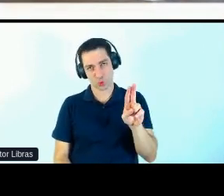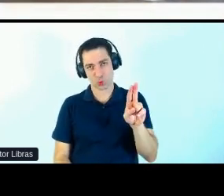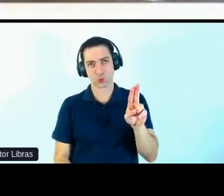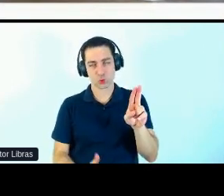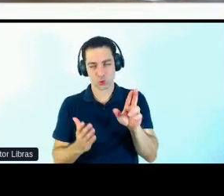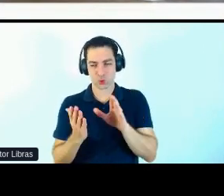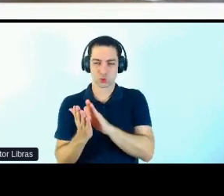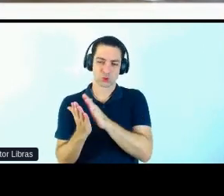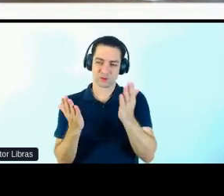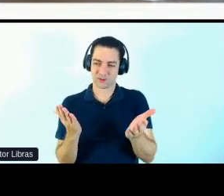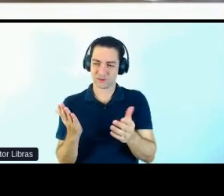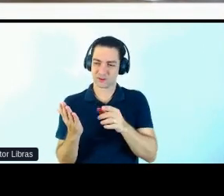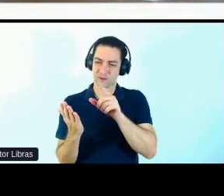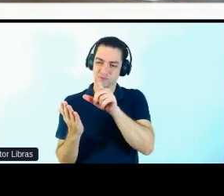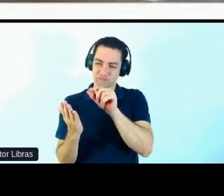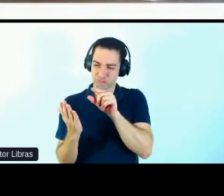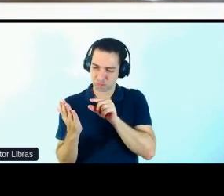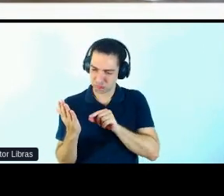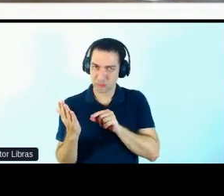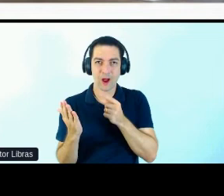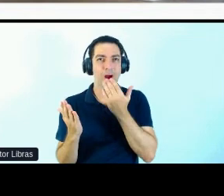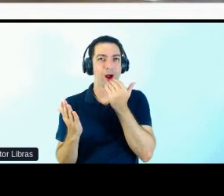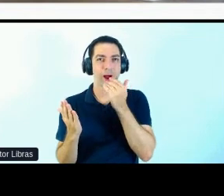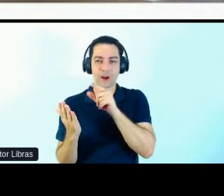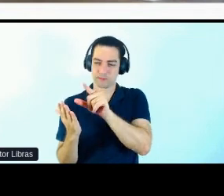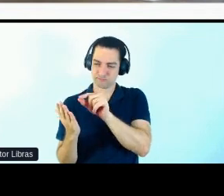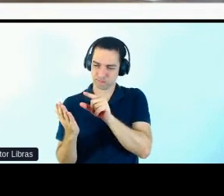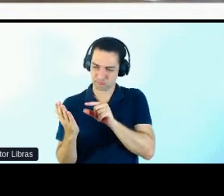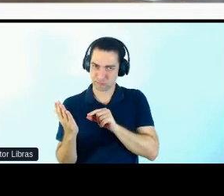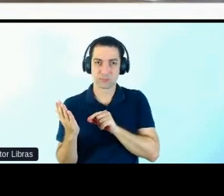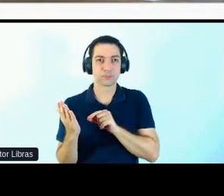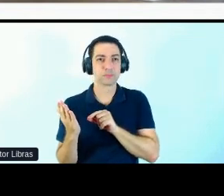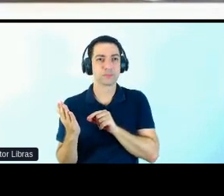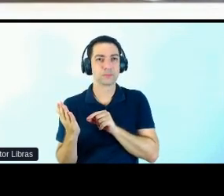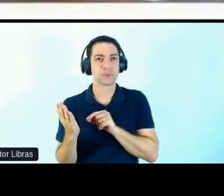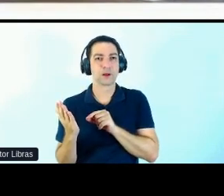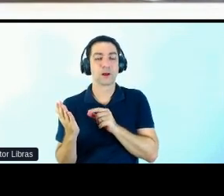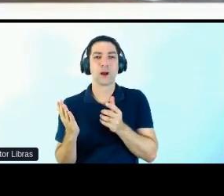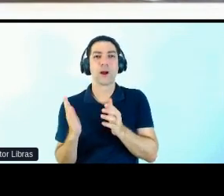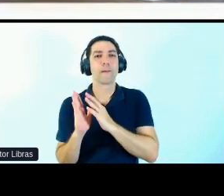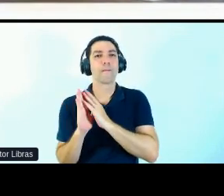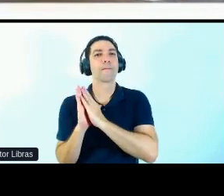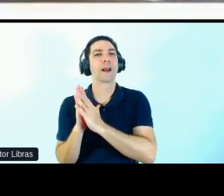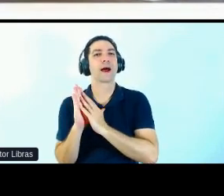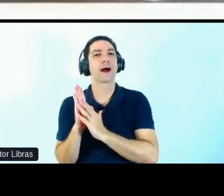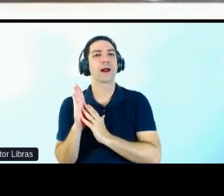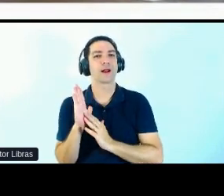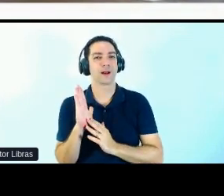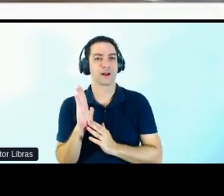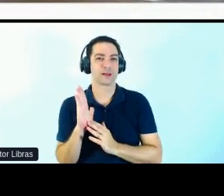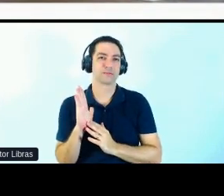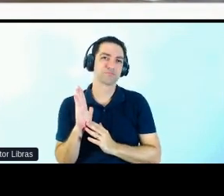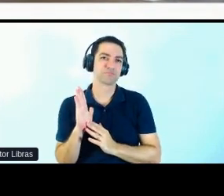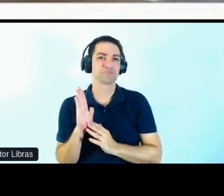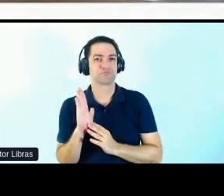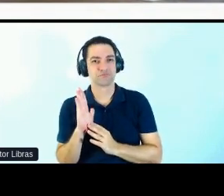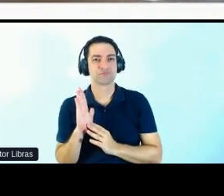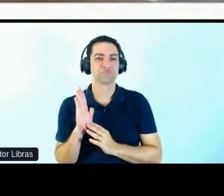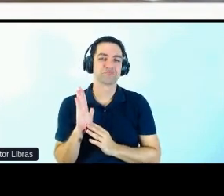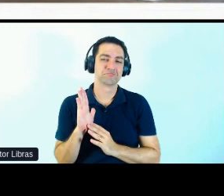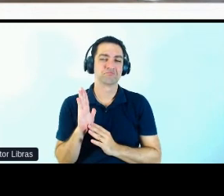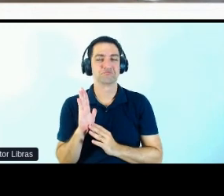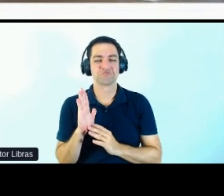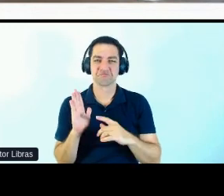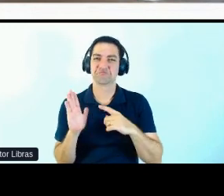eu sou um cara que pensa em todos os lados, sabe? Cardápio em braille é